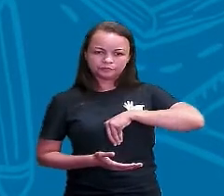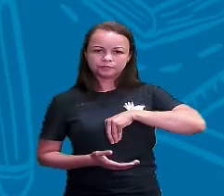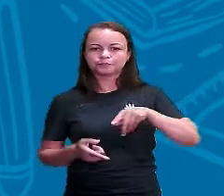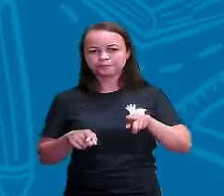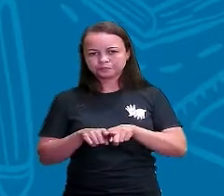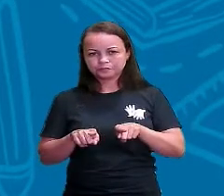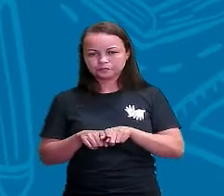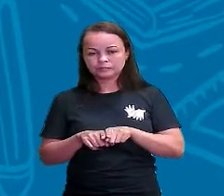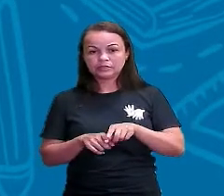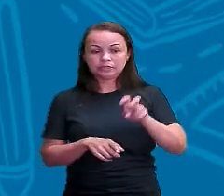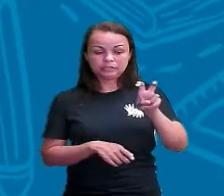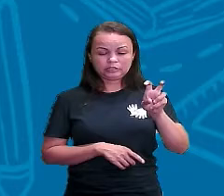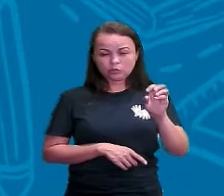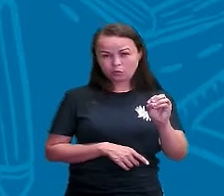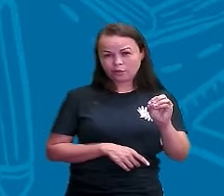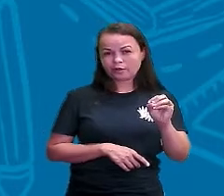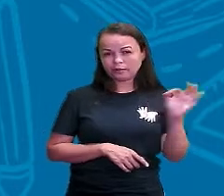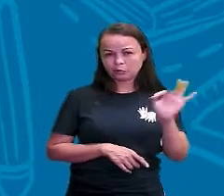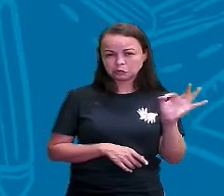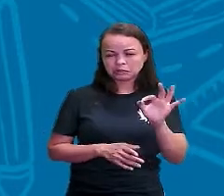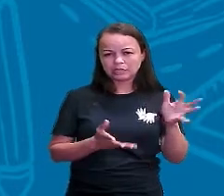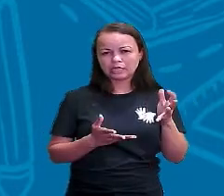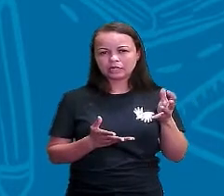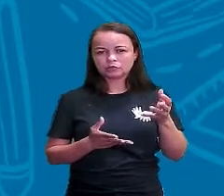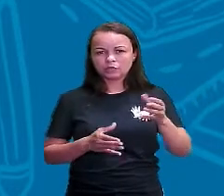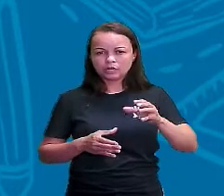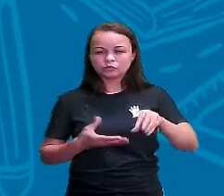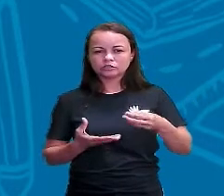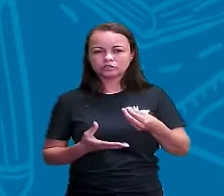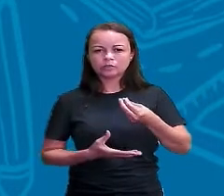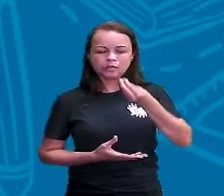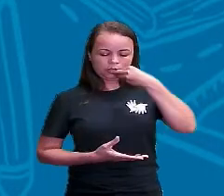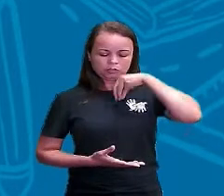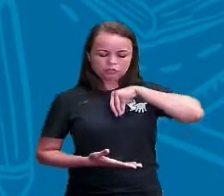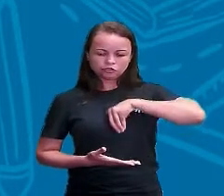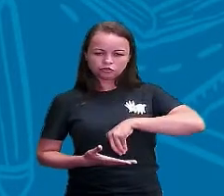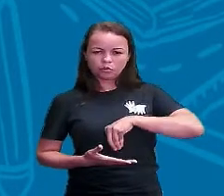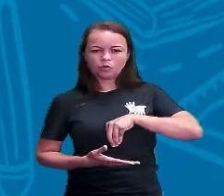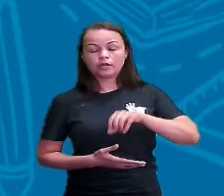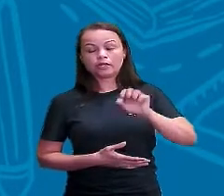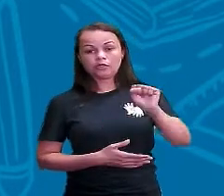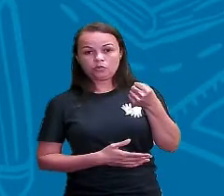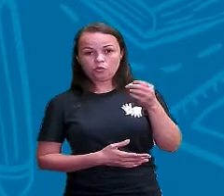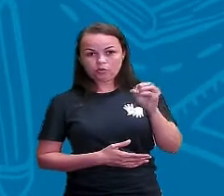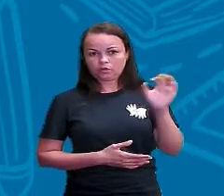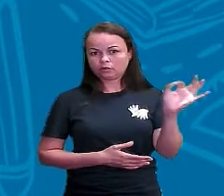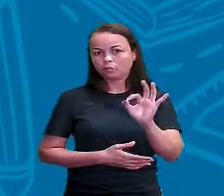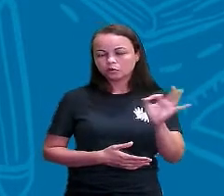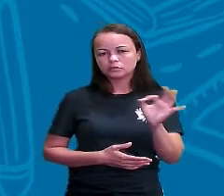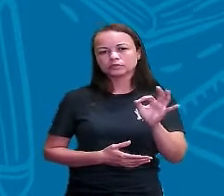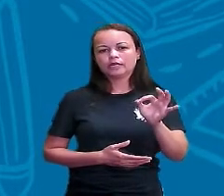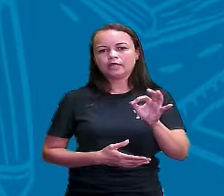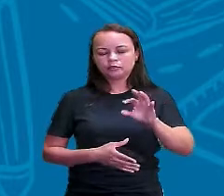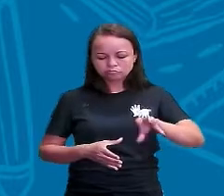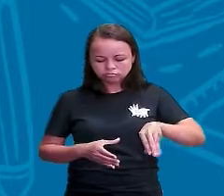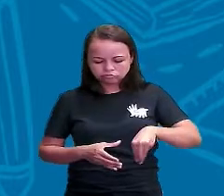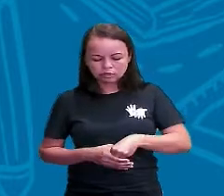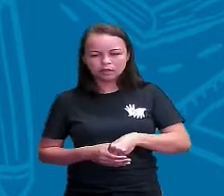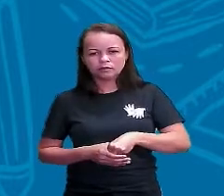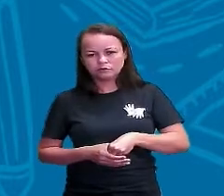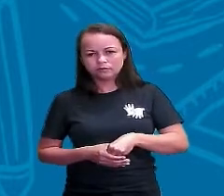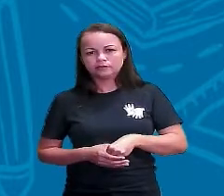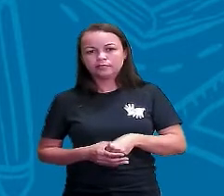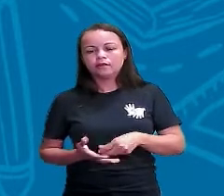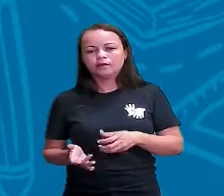Então, 50% mais ou menos da dopamina é lá no sistema digestório e 80% a serotonina. Vê que informação valiosíssima, vê que